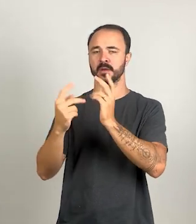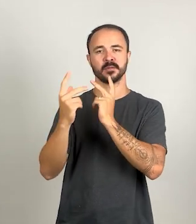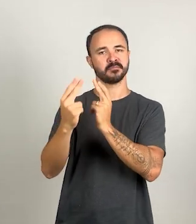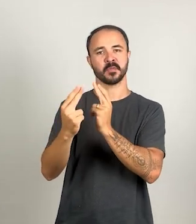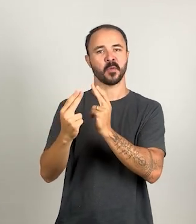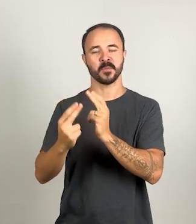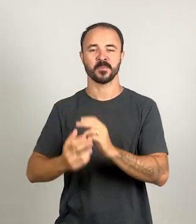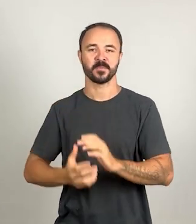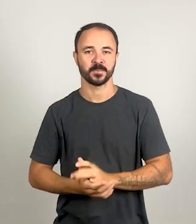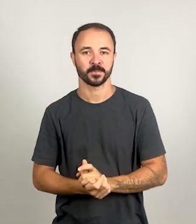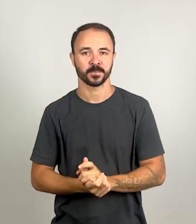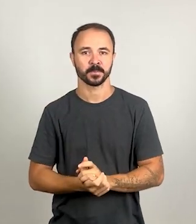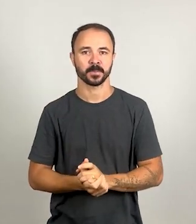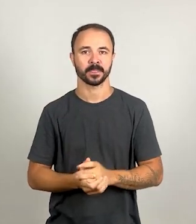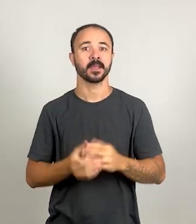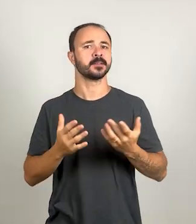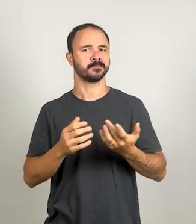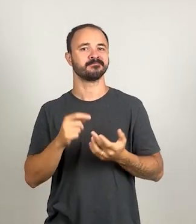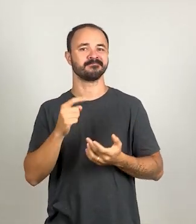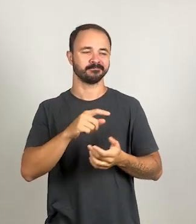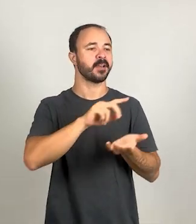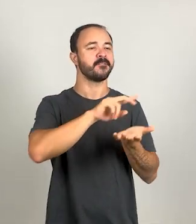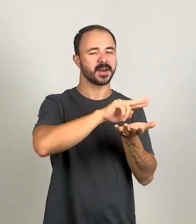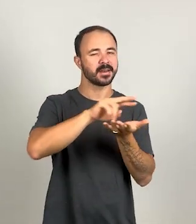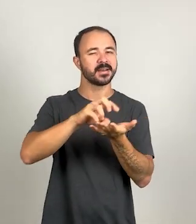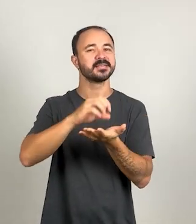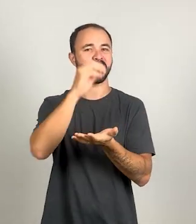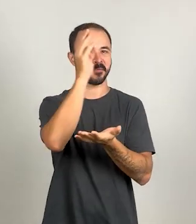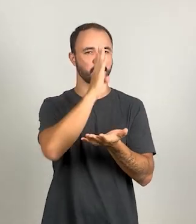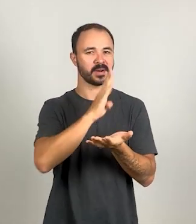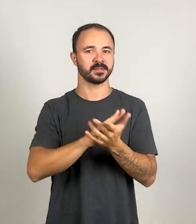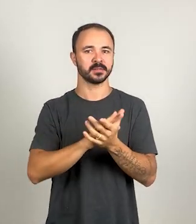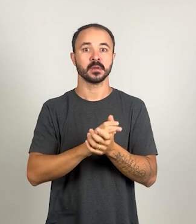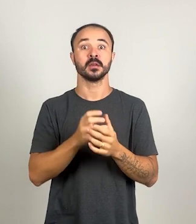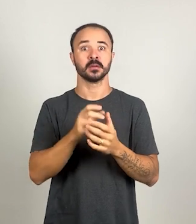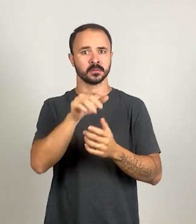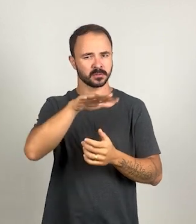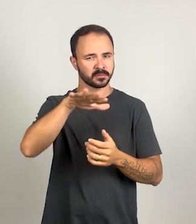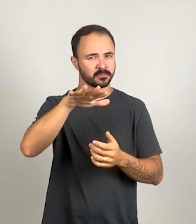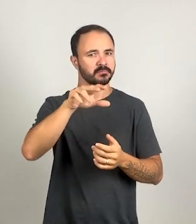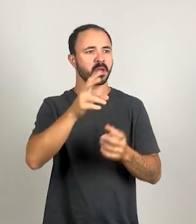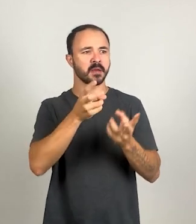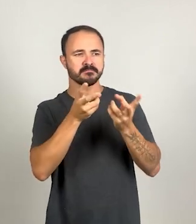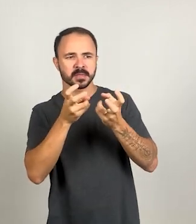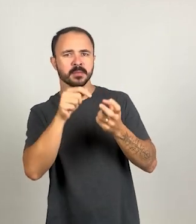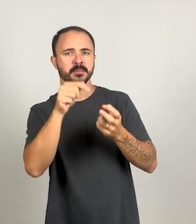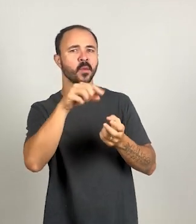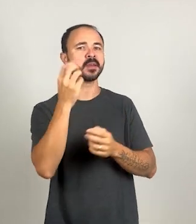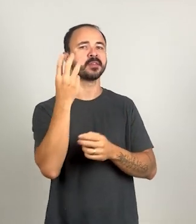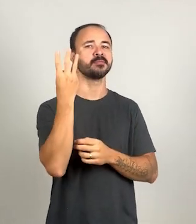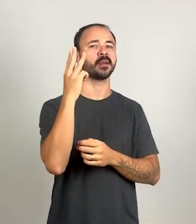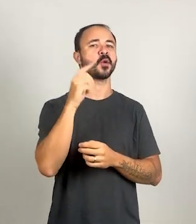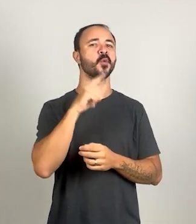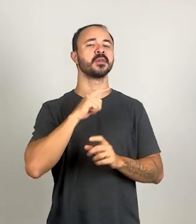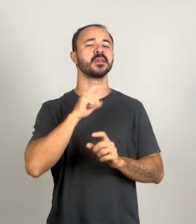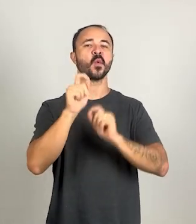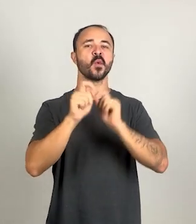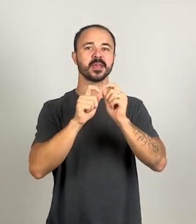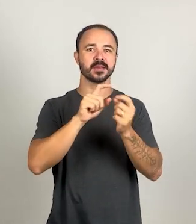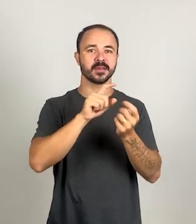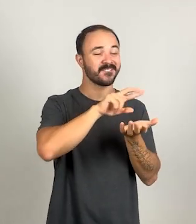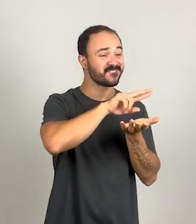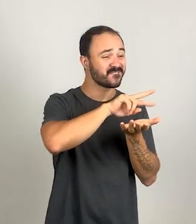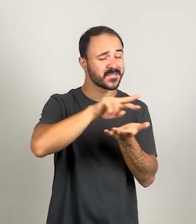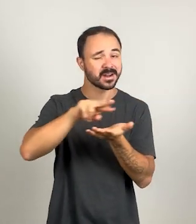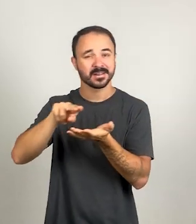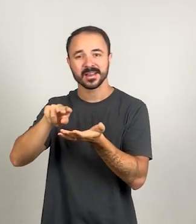dentro do Brasil Você já percebeu como nosso Maranhão possui uma diversidade linguística bem rica e peculiar o Maranhão